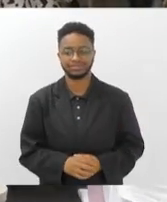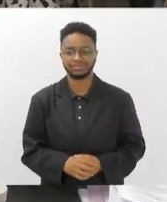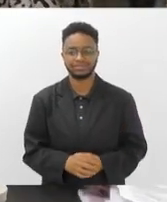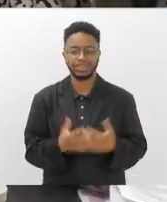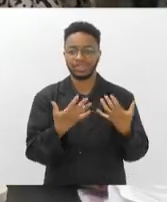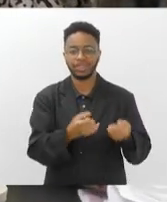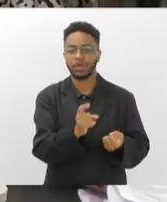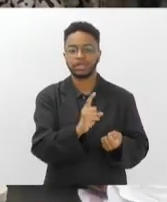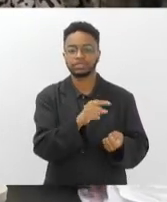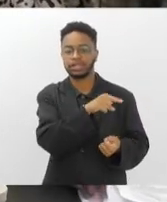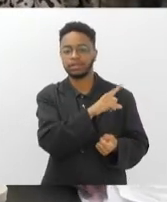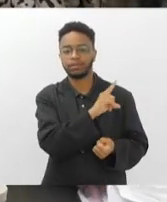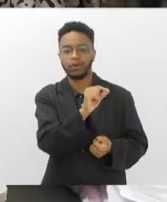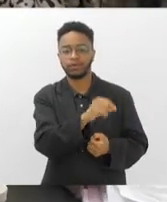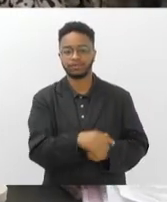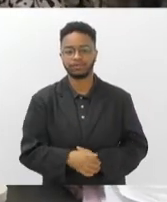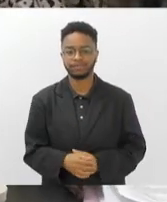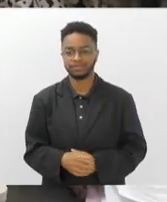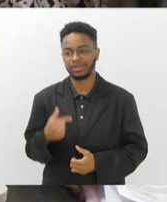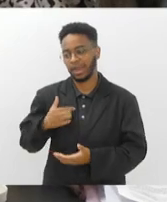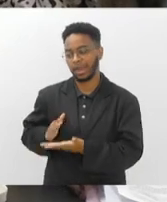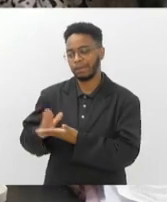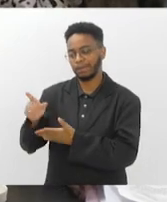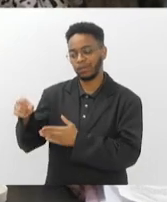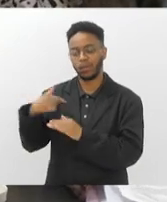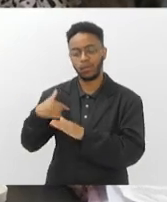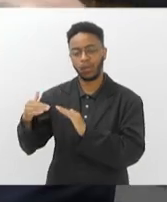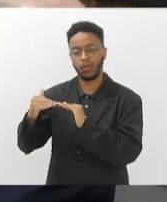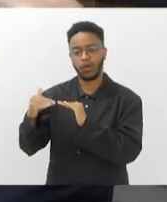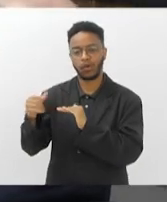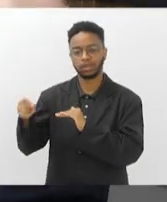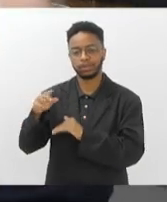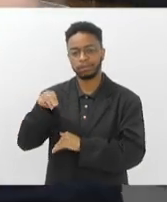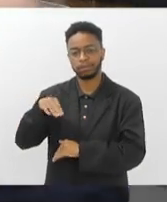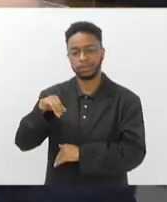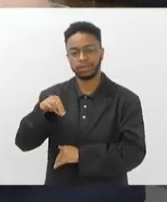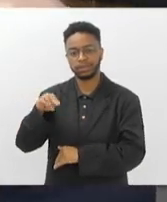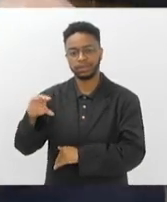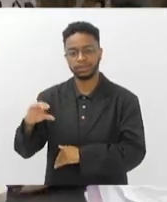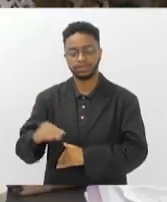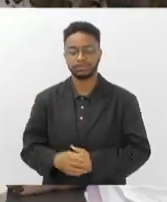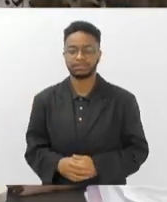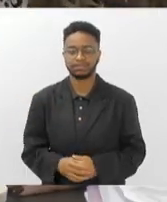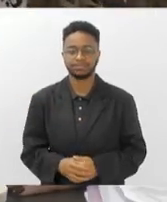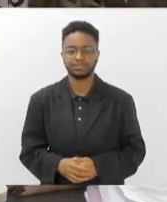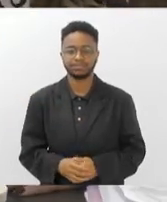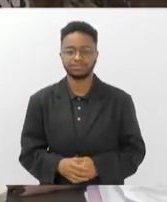Me filio à divergência, deputado Mink. Também registro. Então,